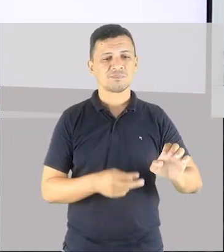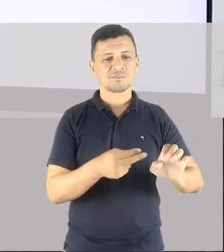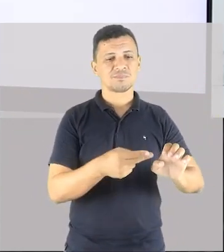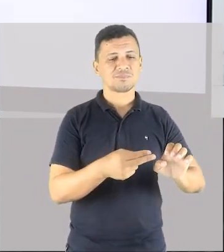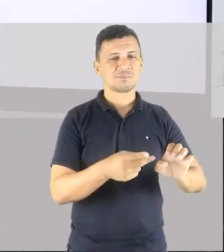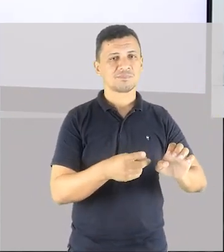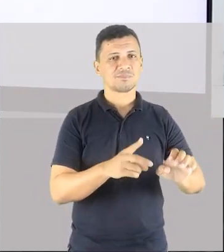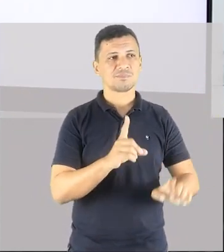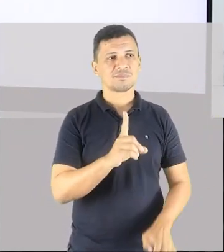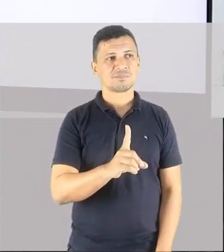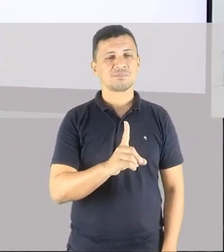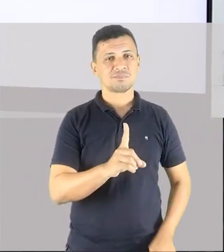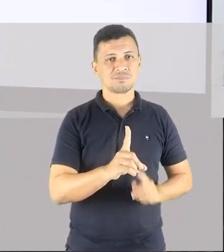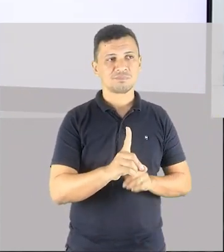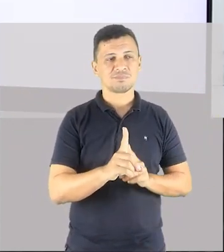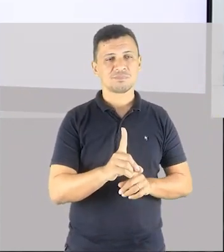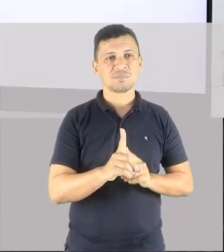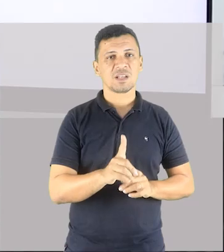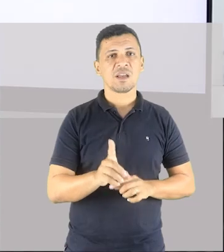à densidade do fluido